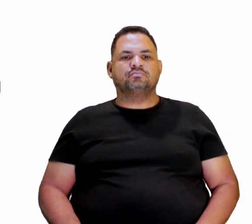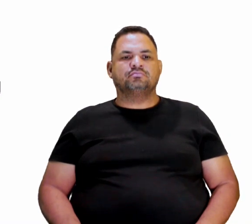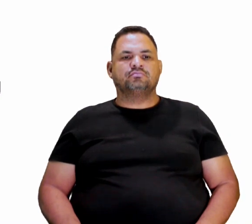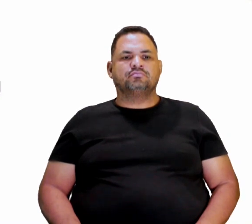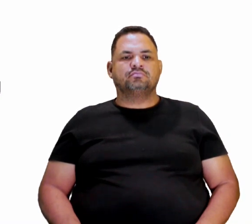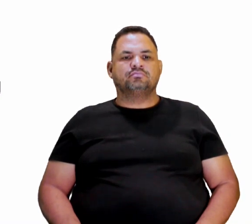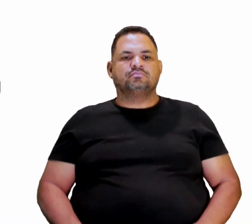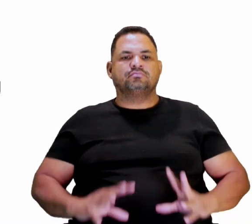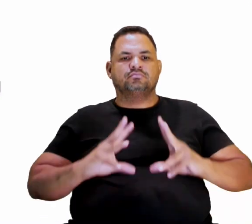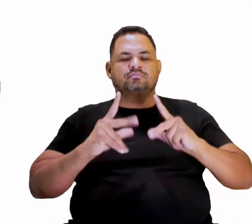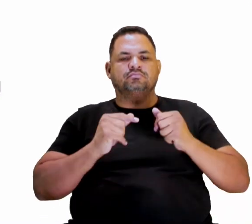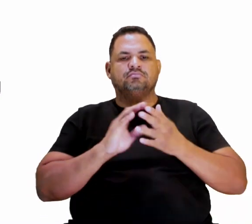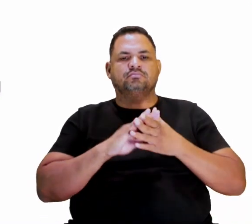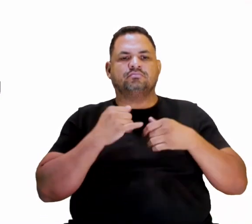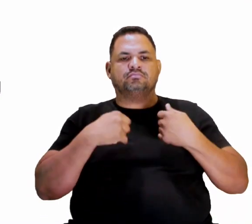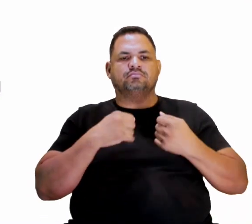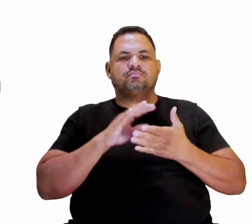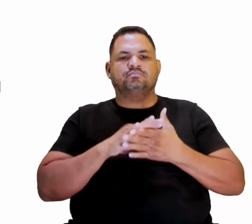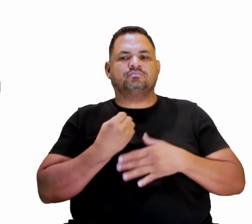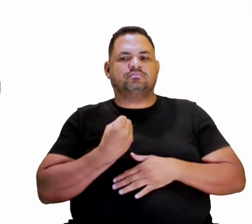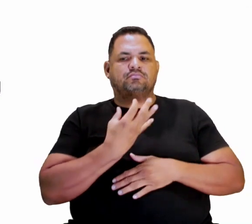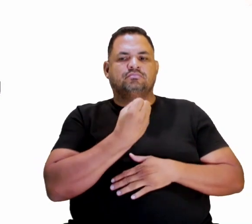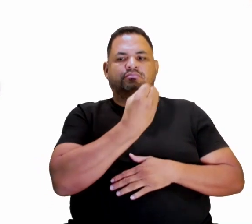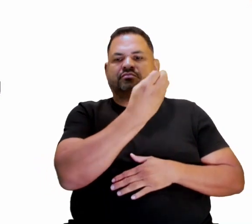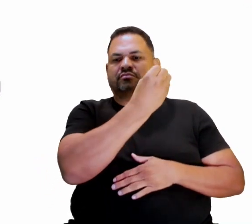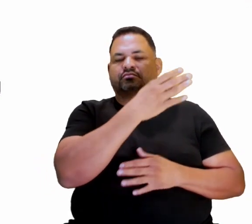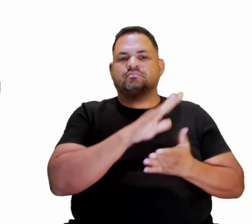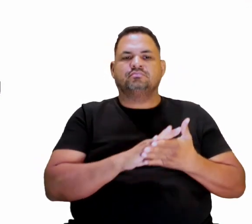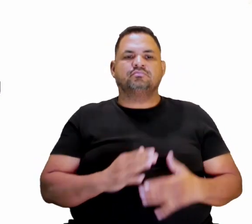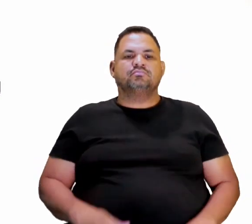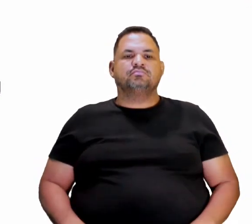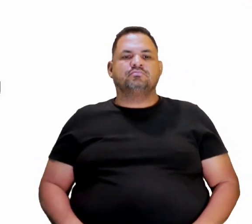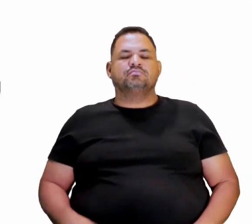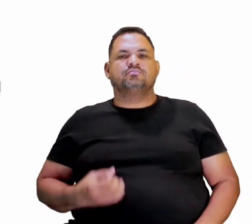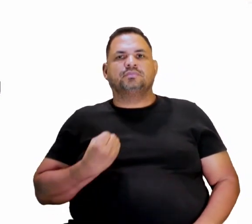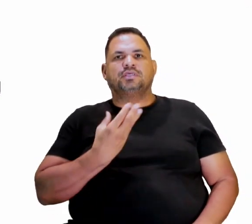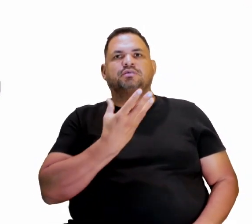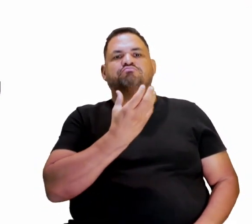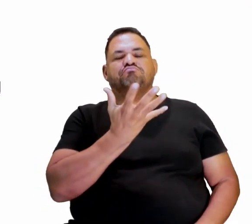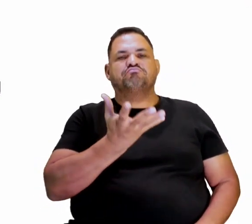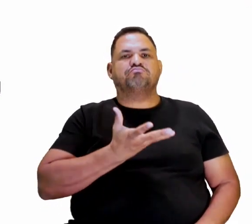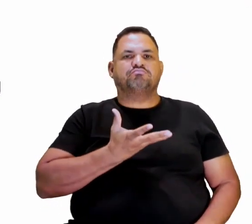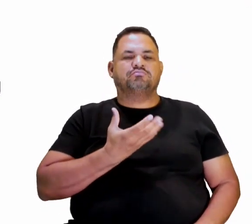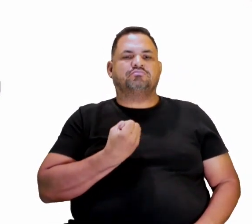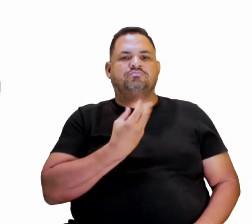Ou todos deveriam viajar. I want to travel the world. Eu queria viajar o mundo.